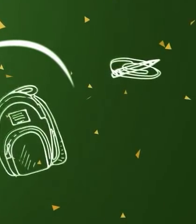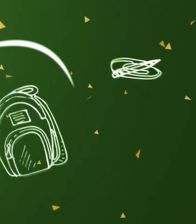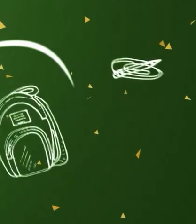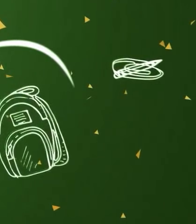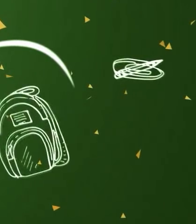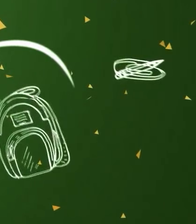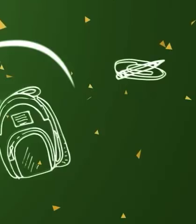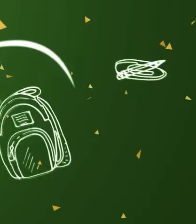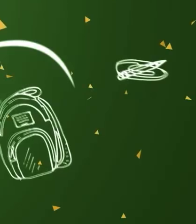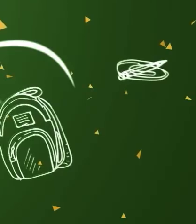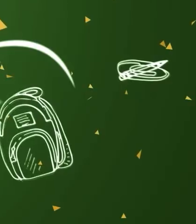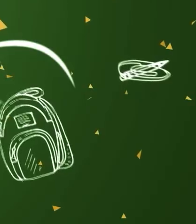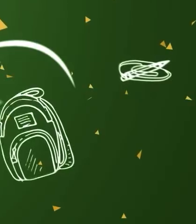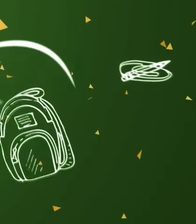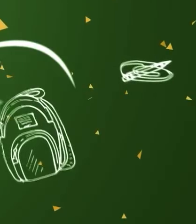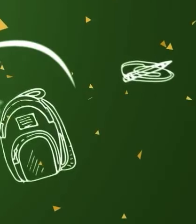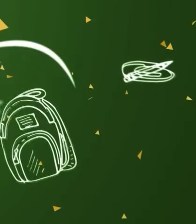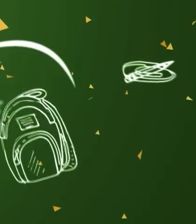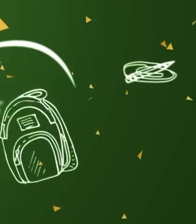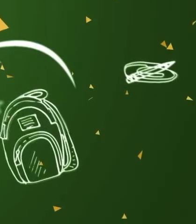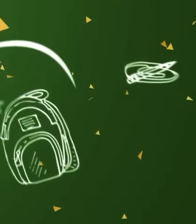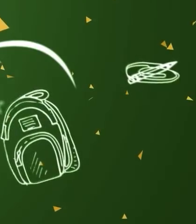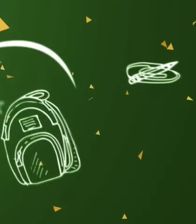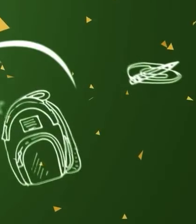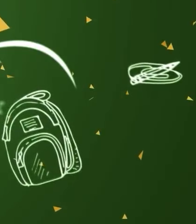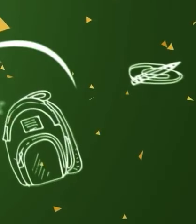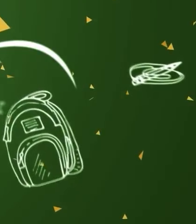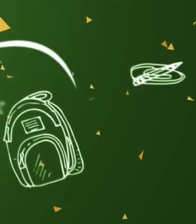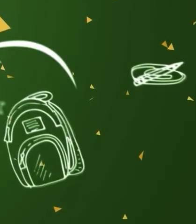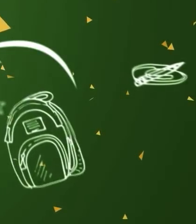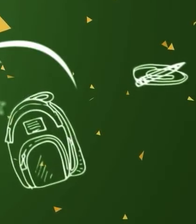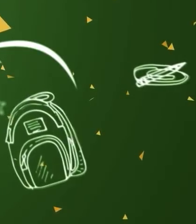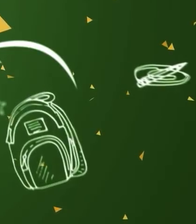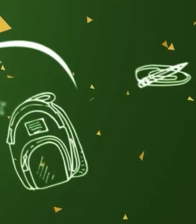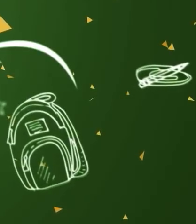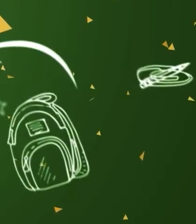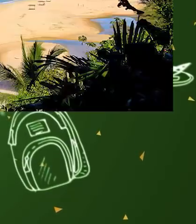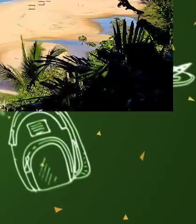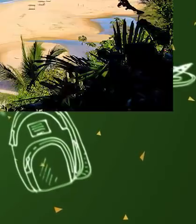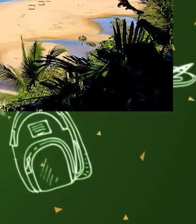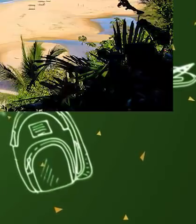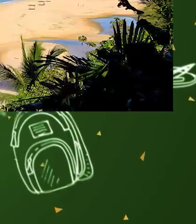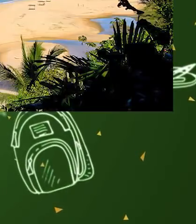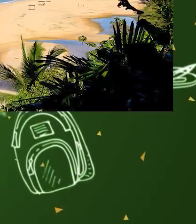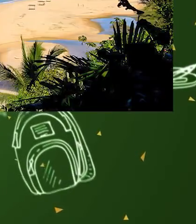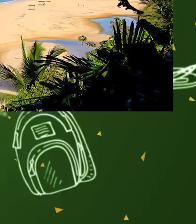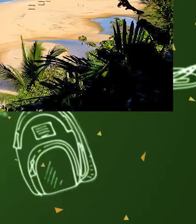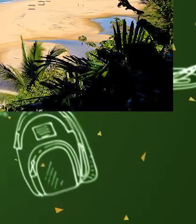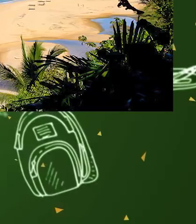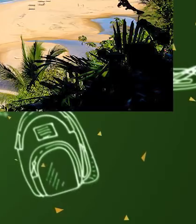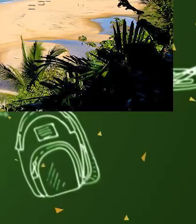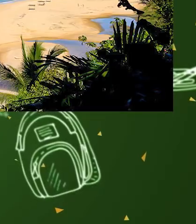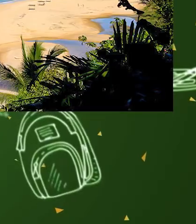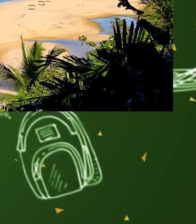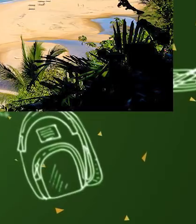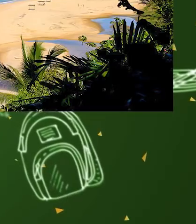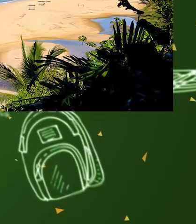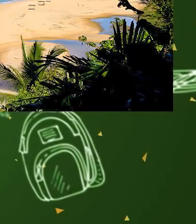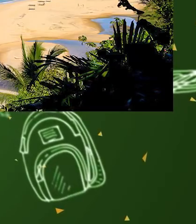conta das suas belezas naturais. Dentre elas estão as